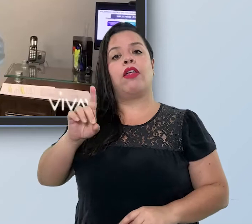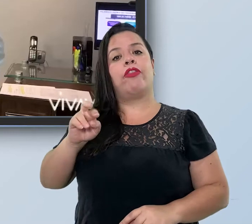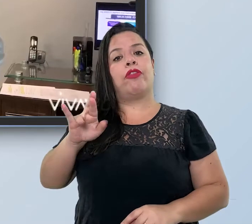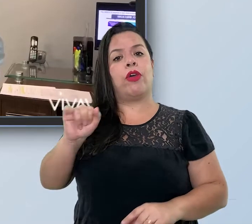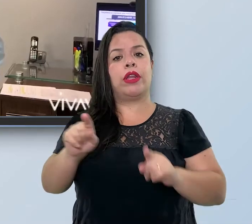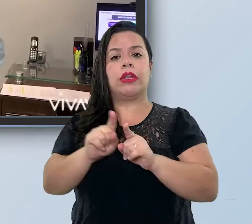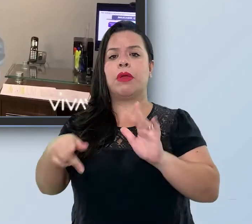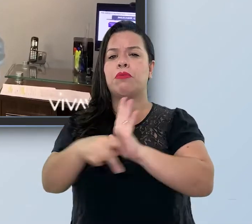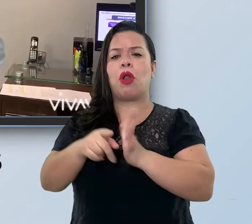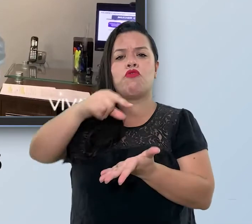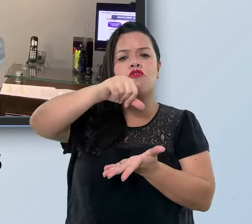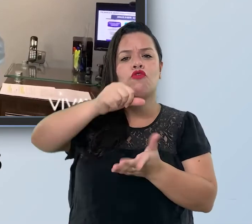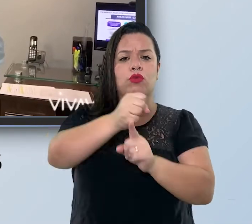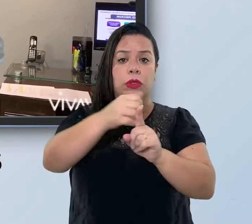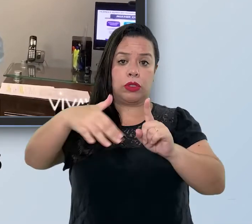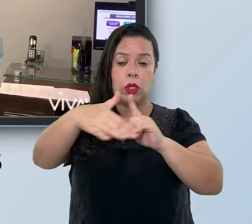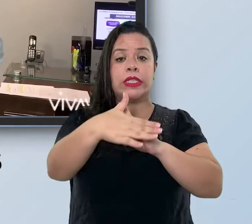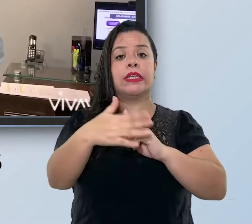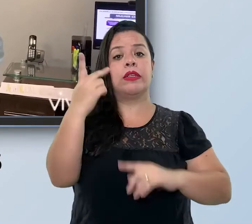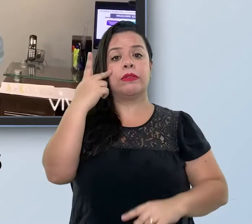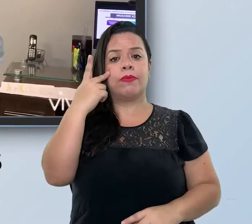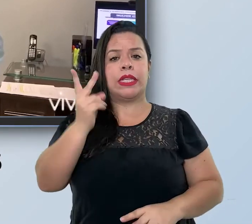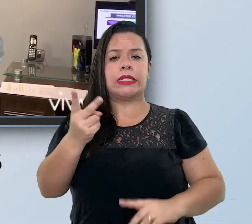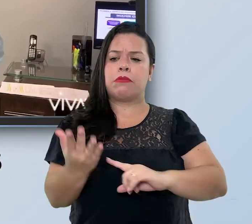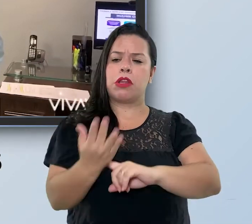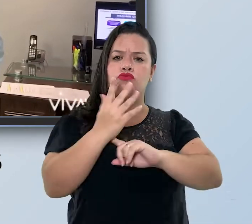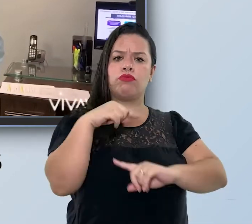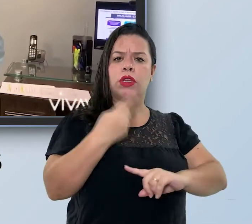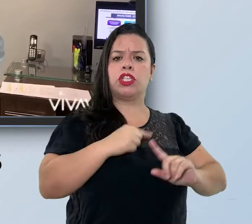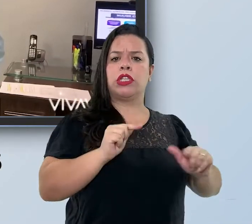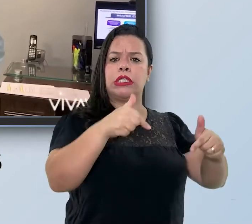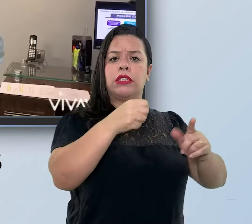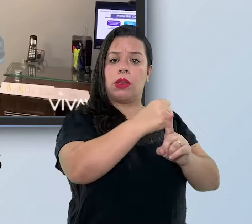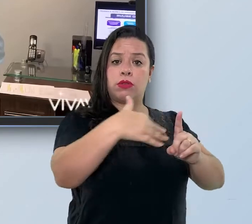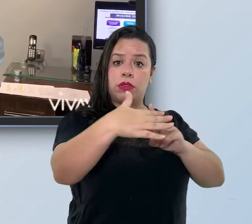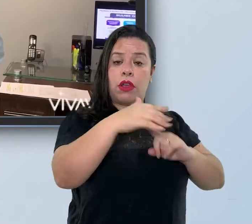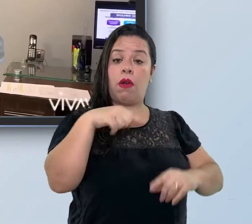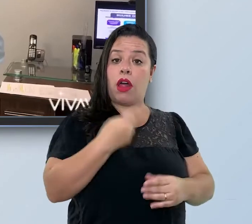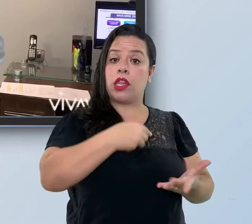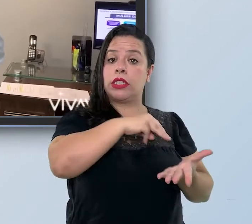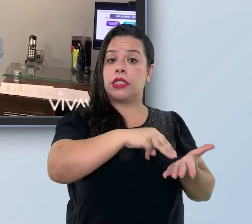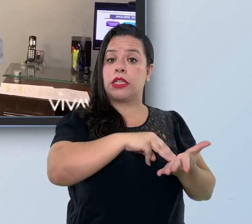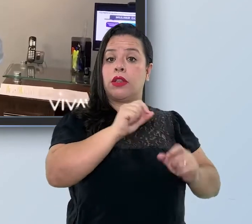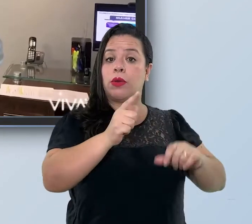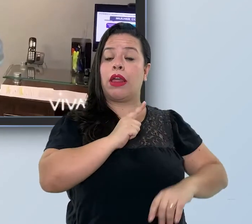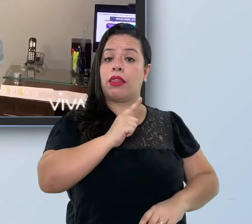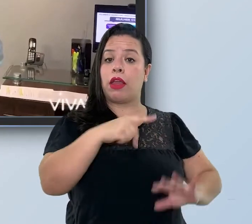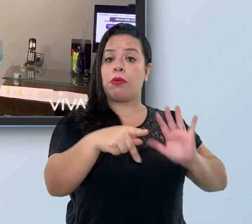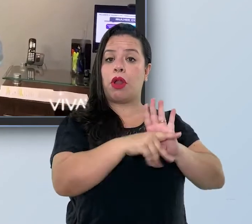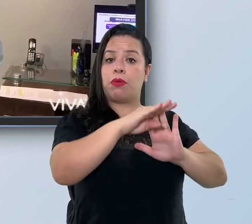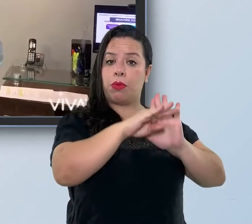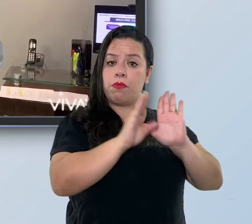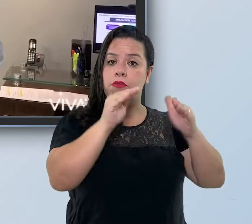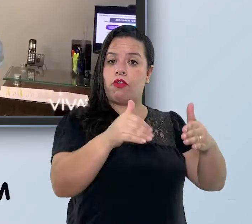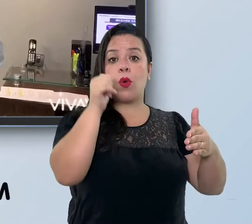Fundo Social São Paulo. Nos ajuda em todas as nossas ações sociais. E a nossa secretaria tem um programa Pensando